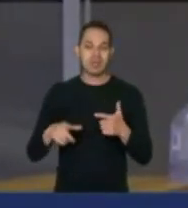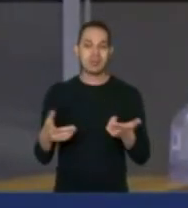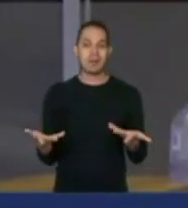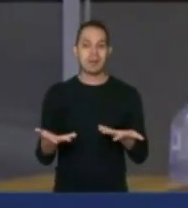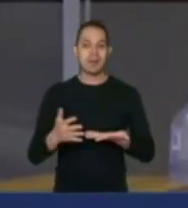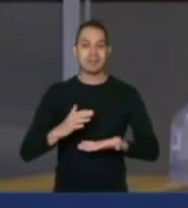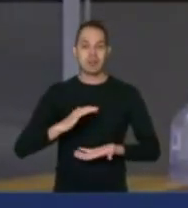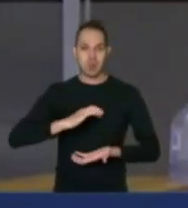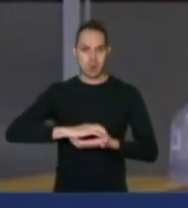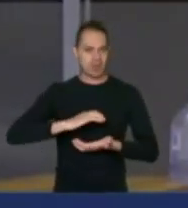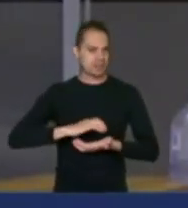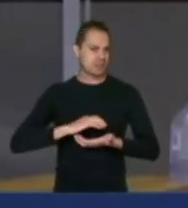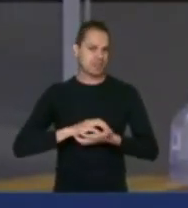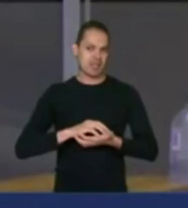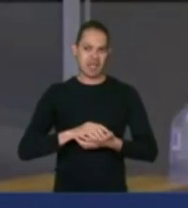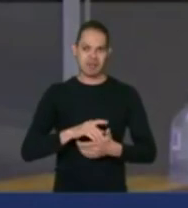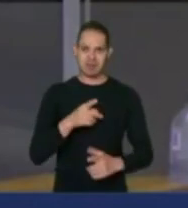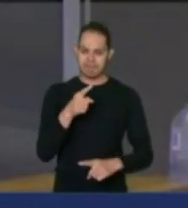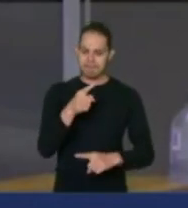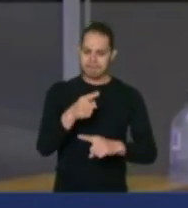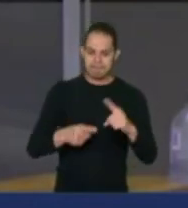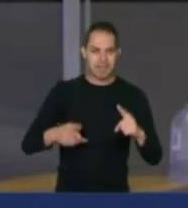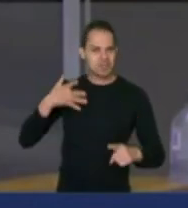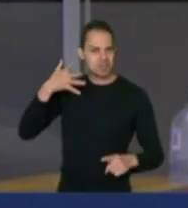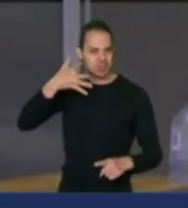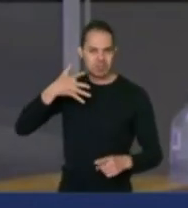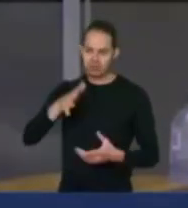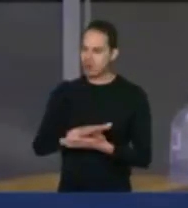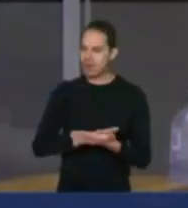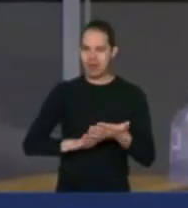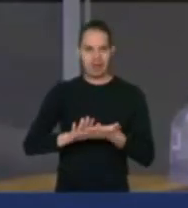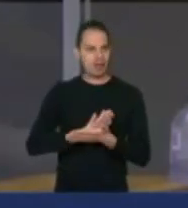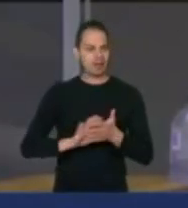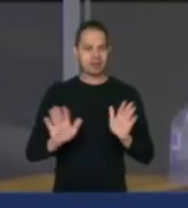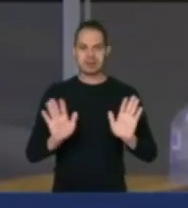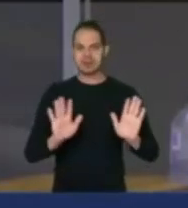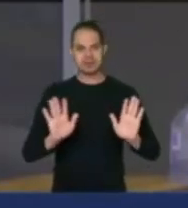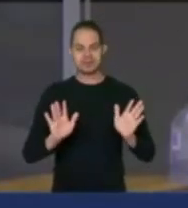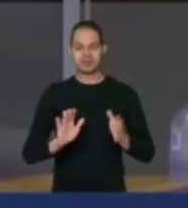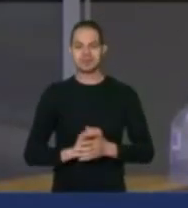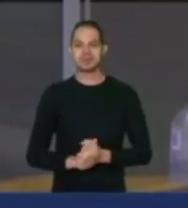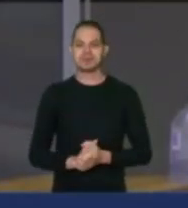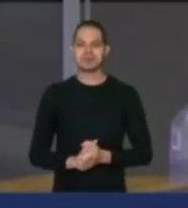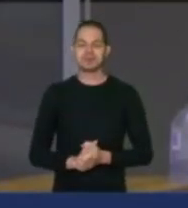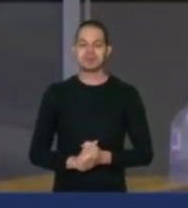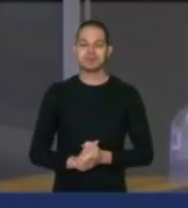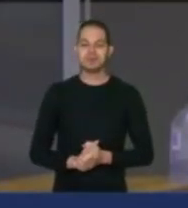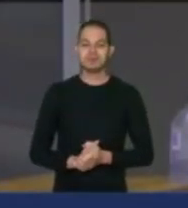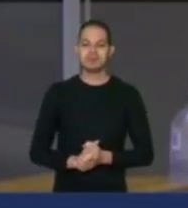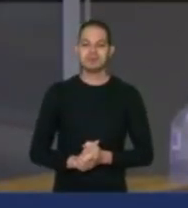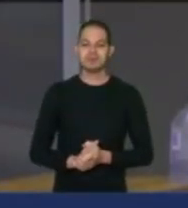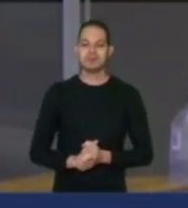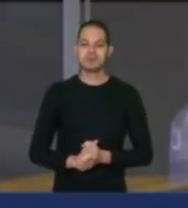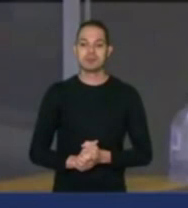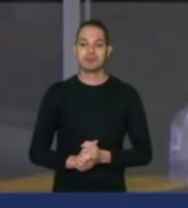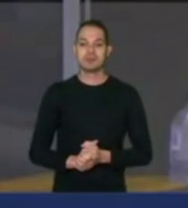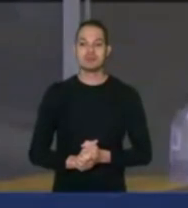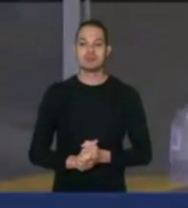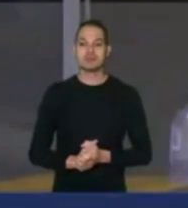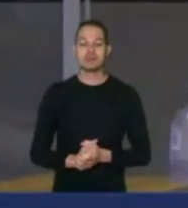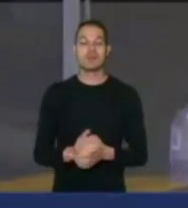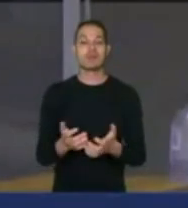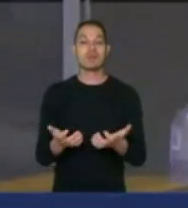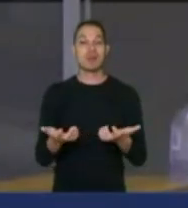nesse momento, me impedindo de me manifestar livremente na minha tribuna com toda a força como eu gostaria. De qualquer maneira, eu trago aqui,